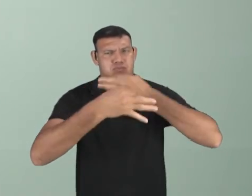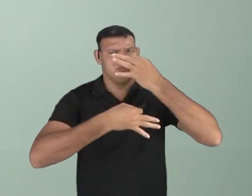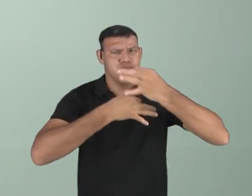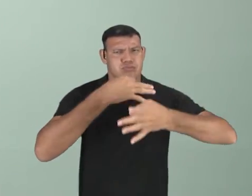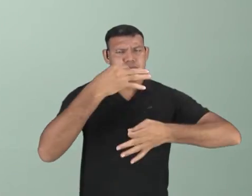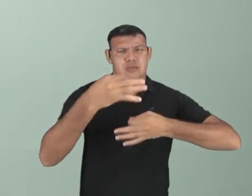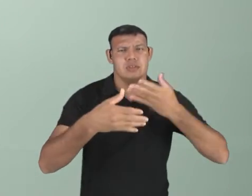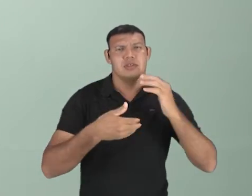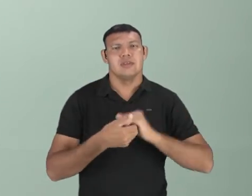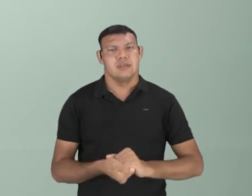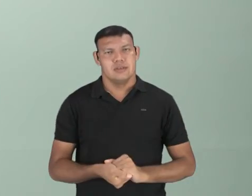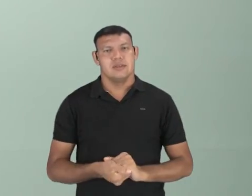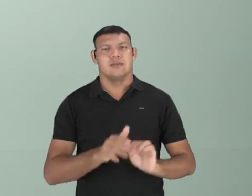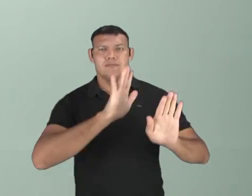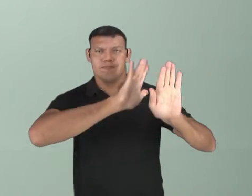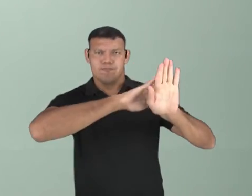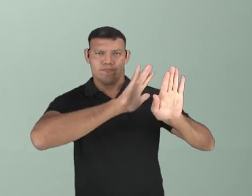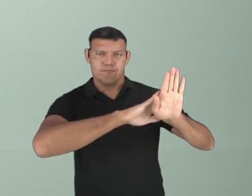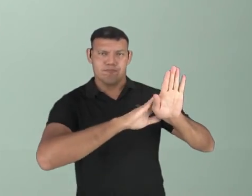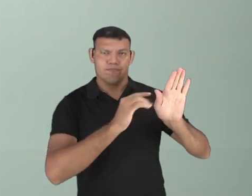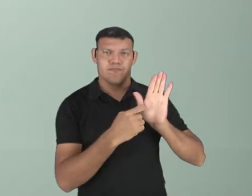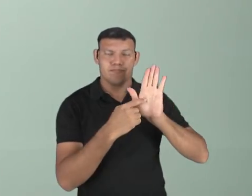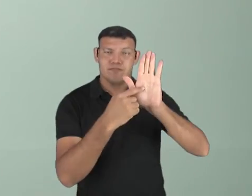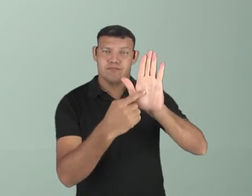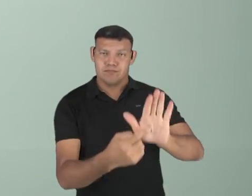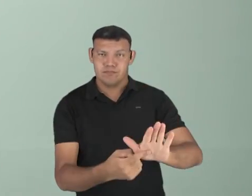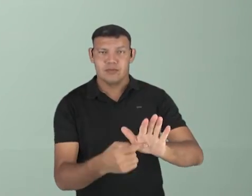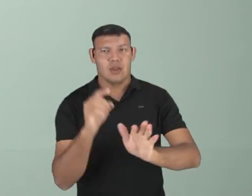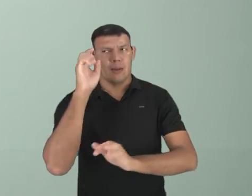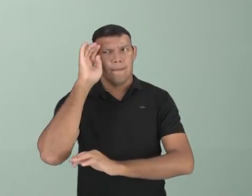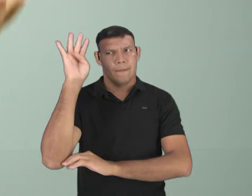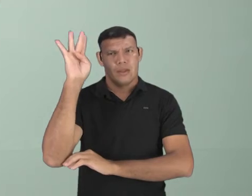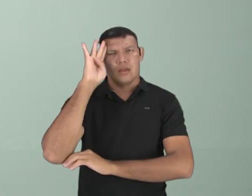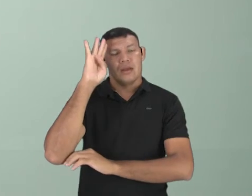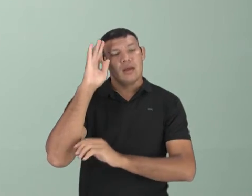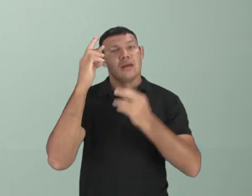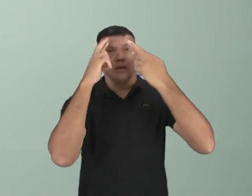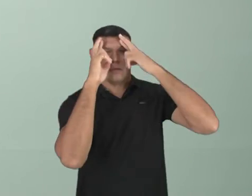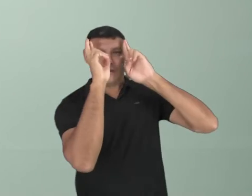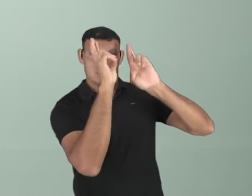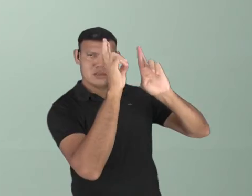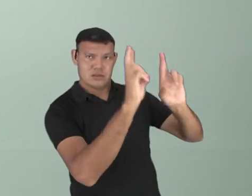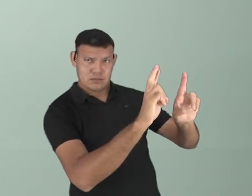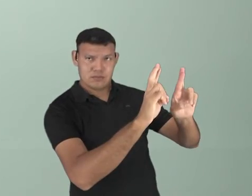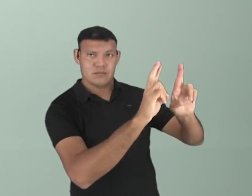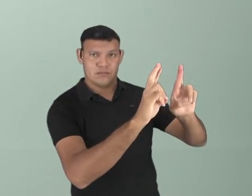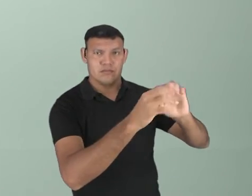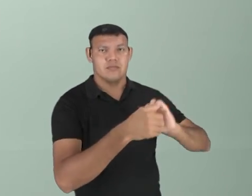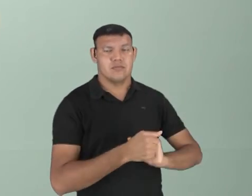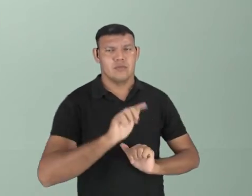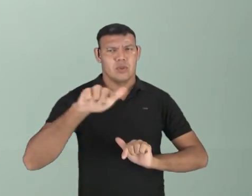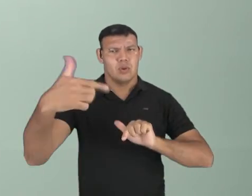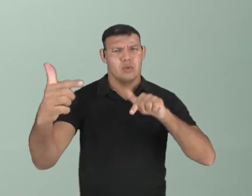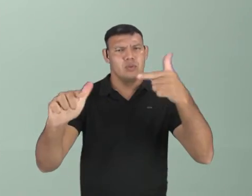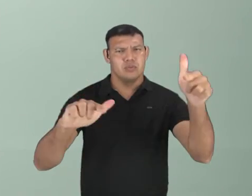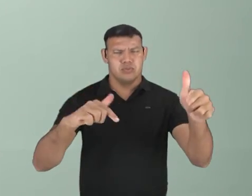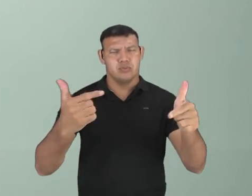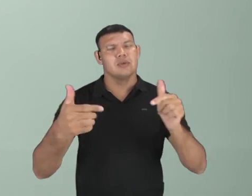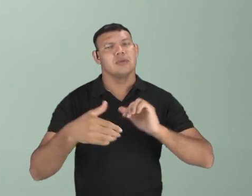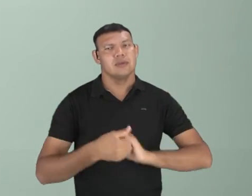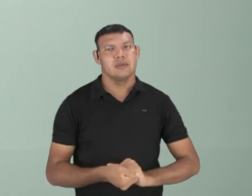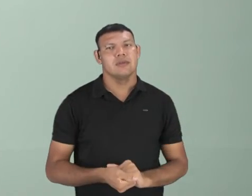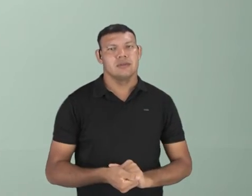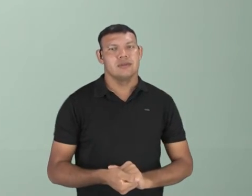se expressar a sua ideologia, o seu pensamento, desde que respeite, né, o diferente